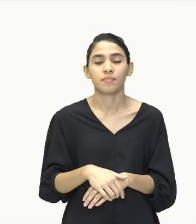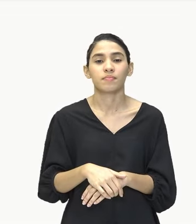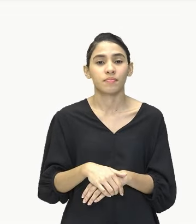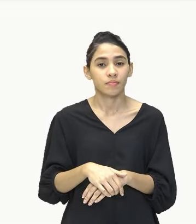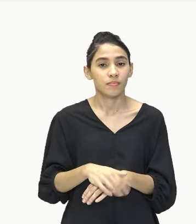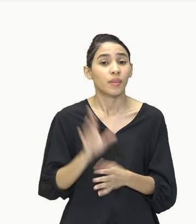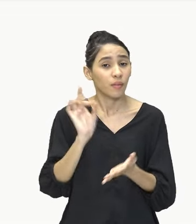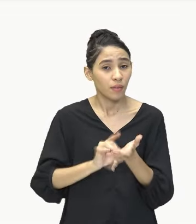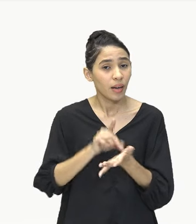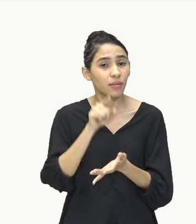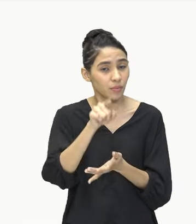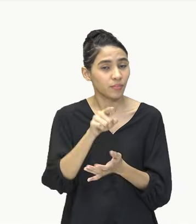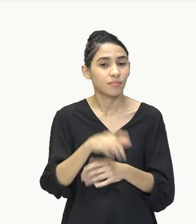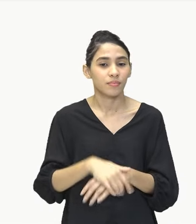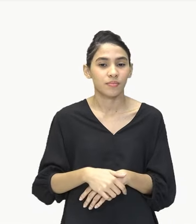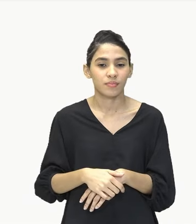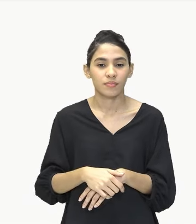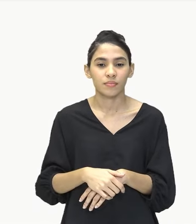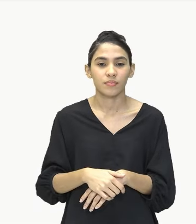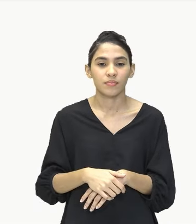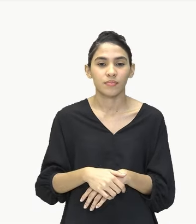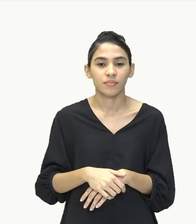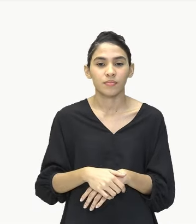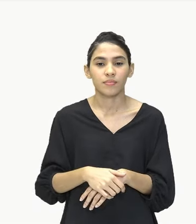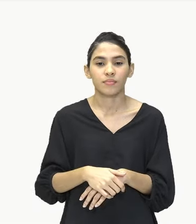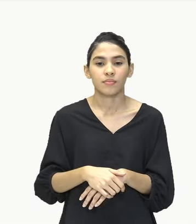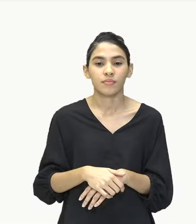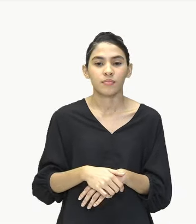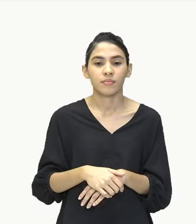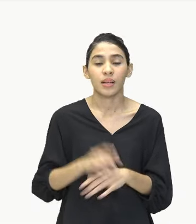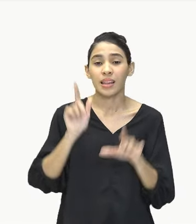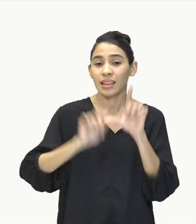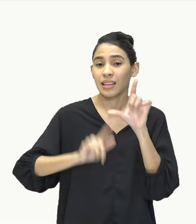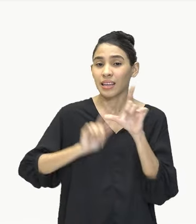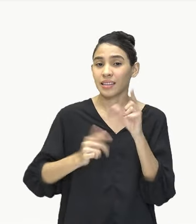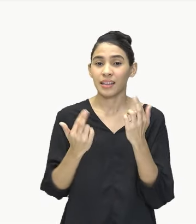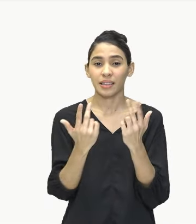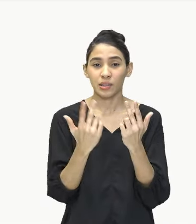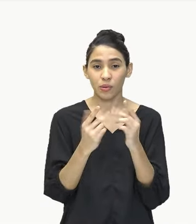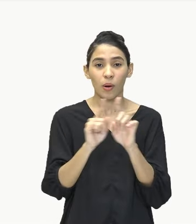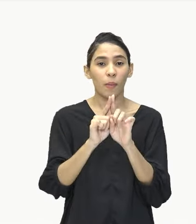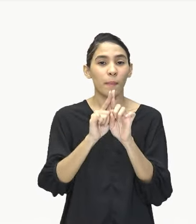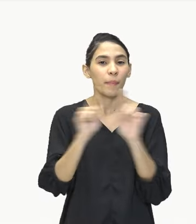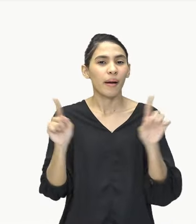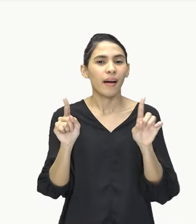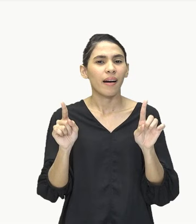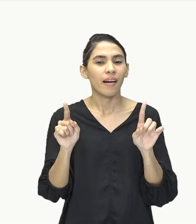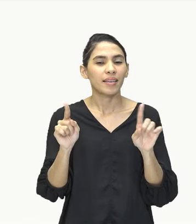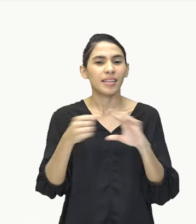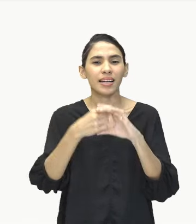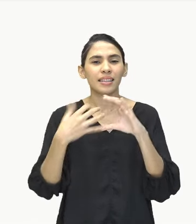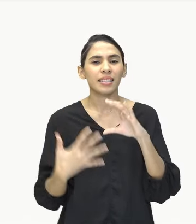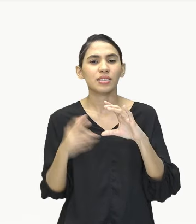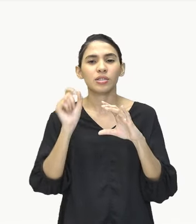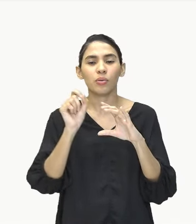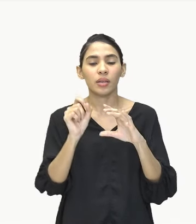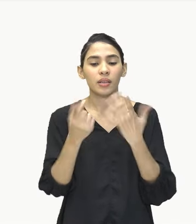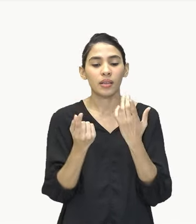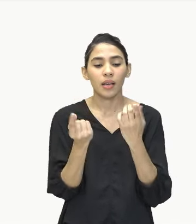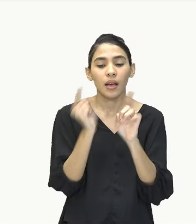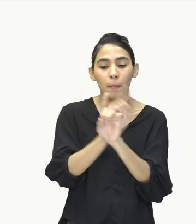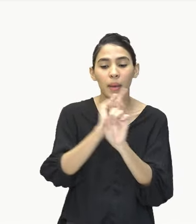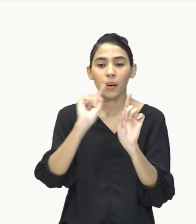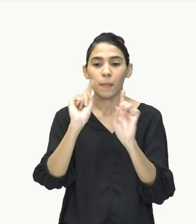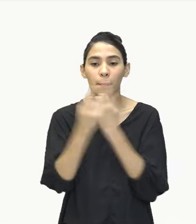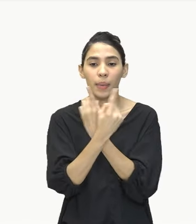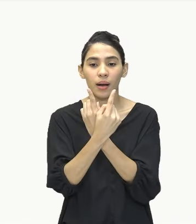você falou. Ó, são as mesmas letras, só tem um detalhe. Elas estão ali com a ordem invertida, isso